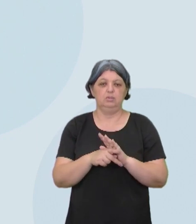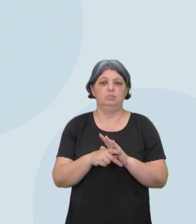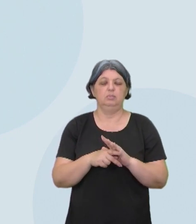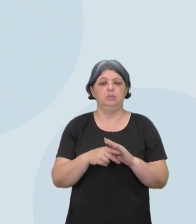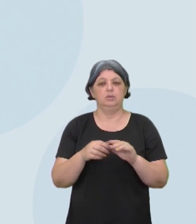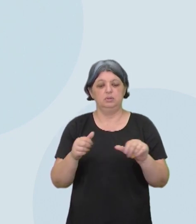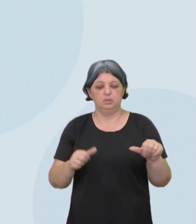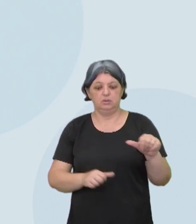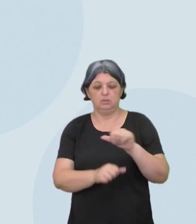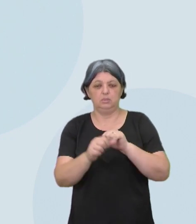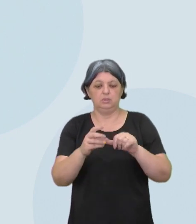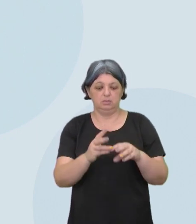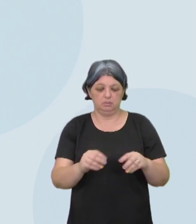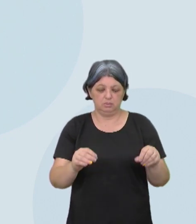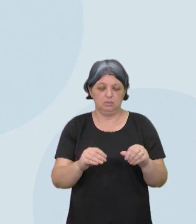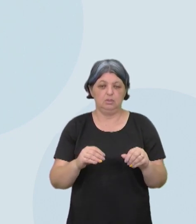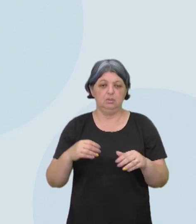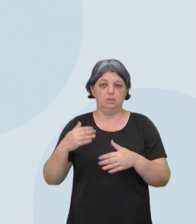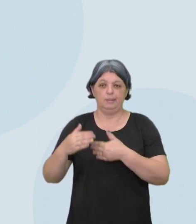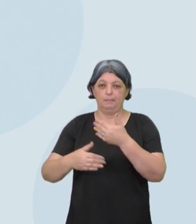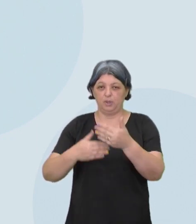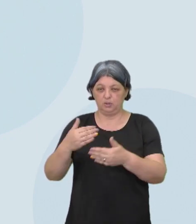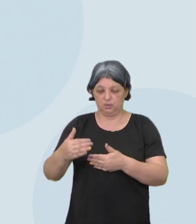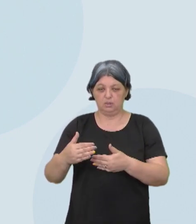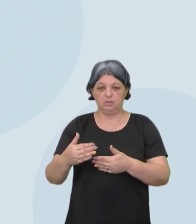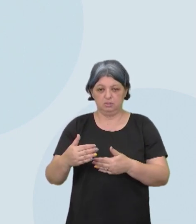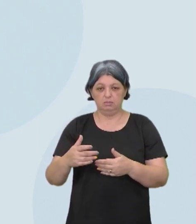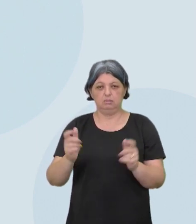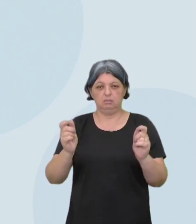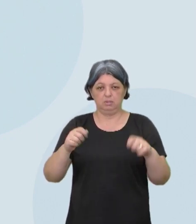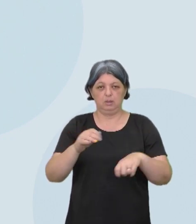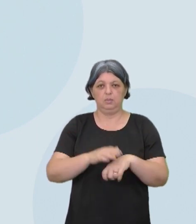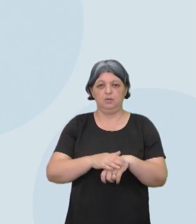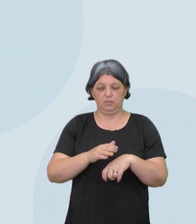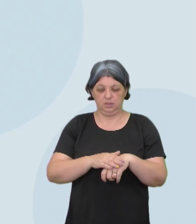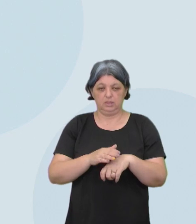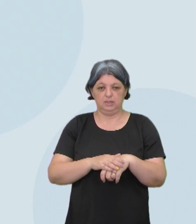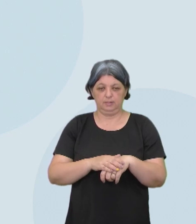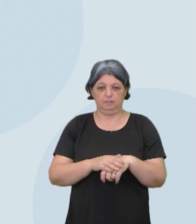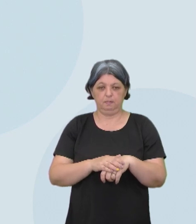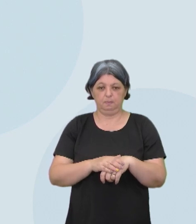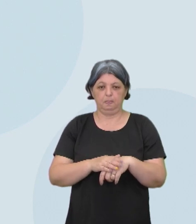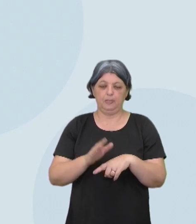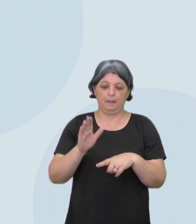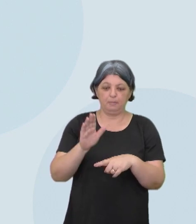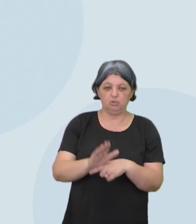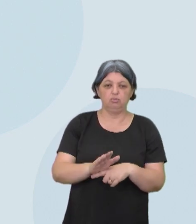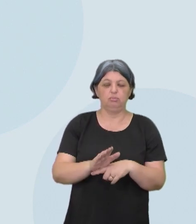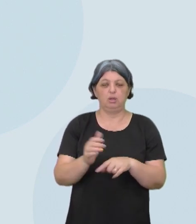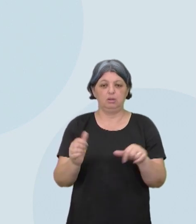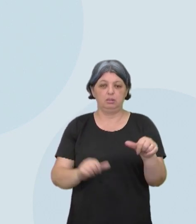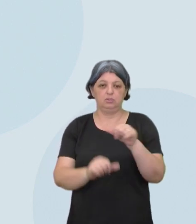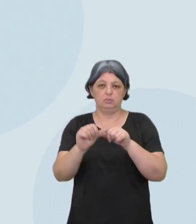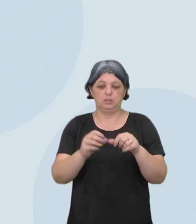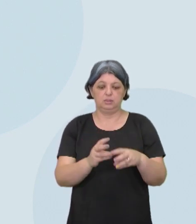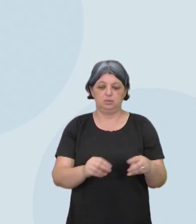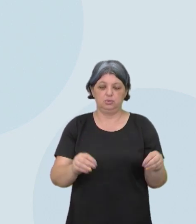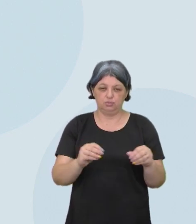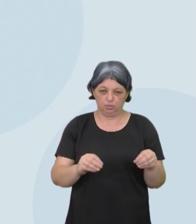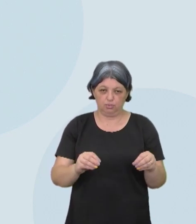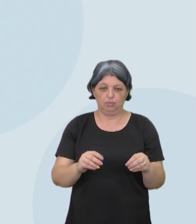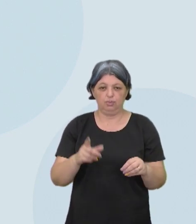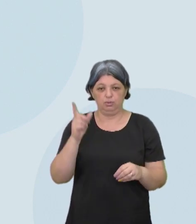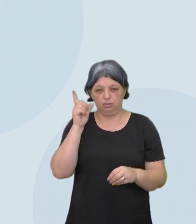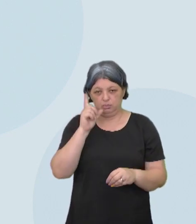solo, então de processos que a gente pode fazer, na verdade, né, para recuperar o solo, ou como a